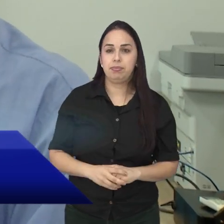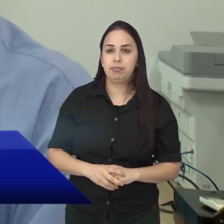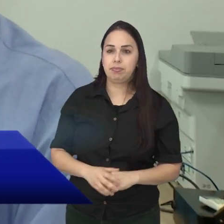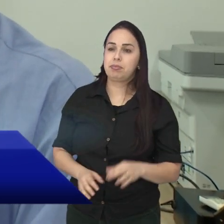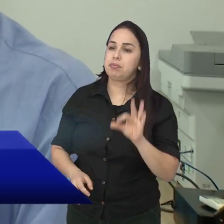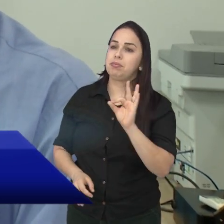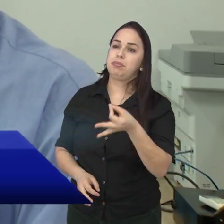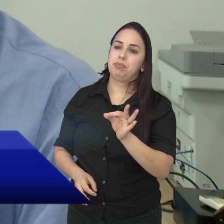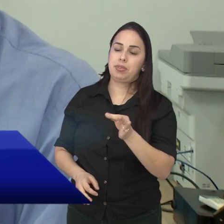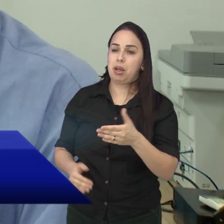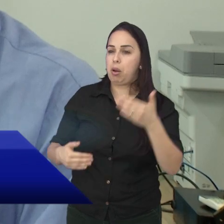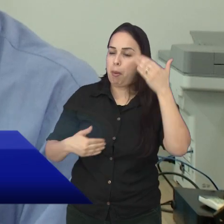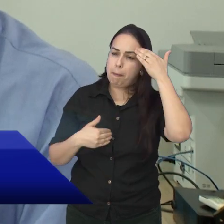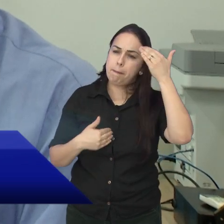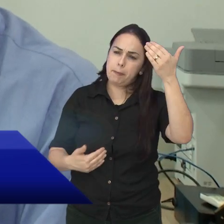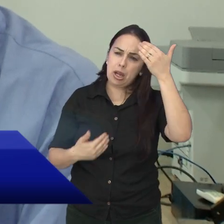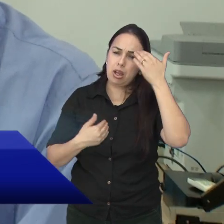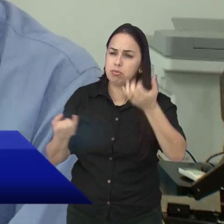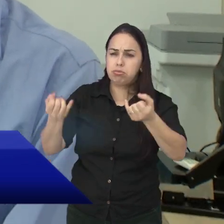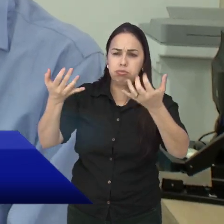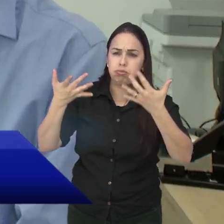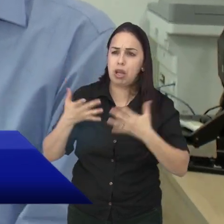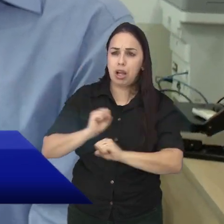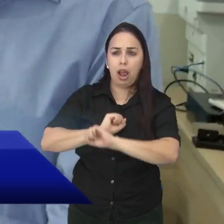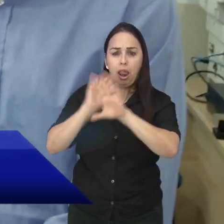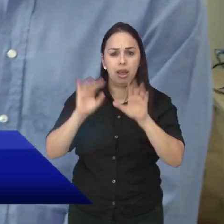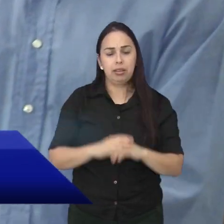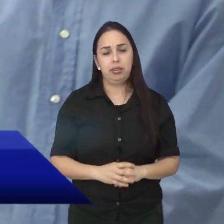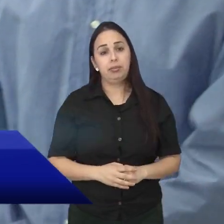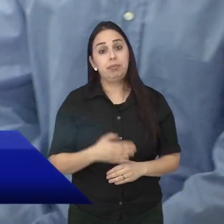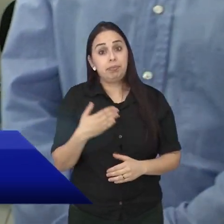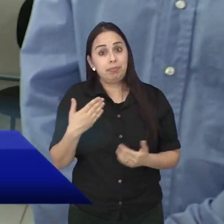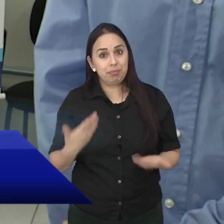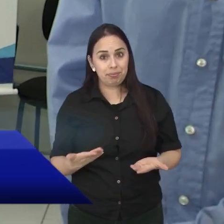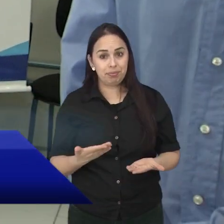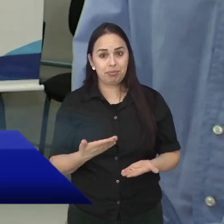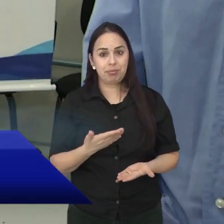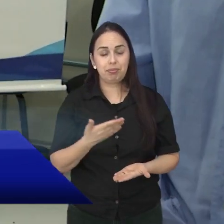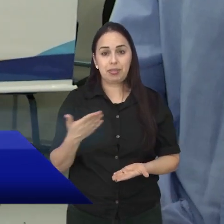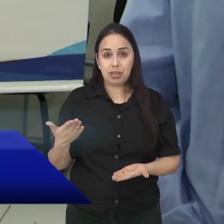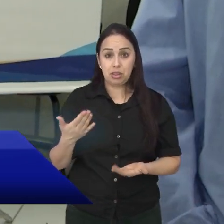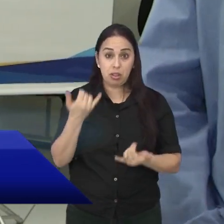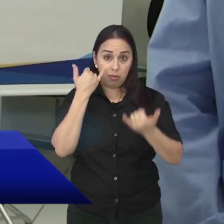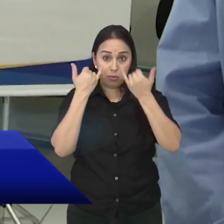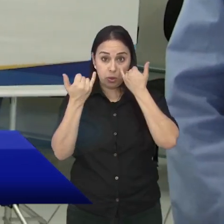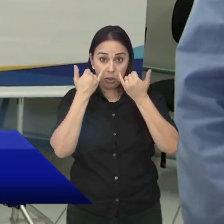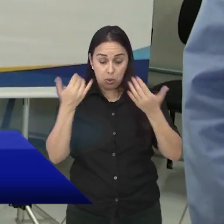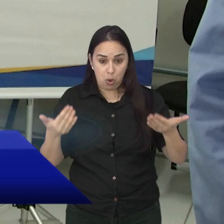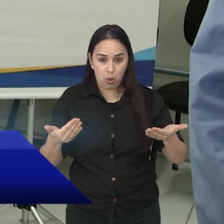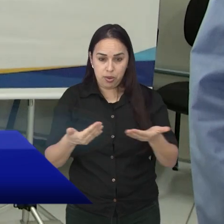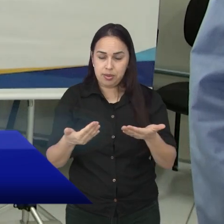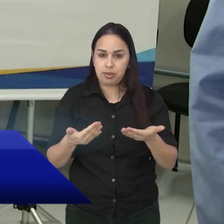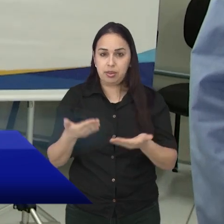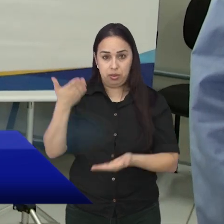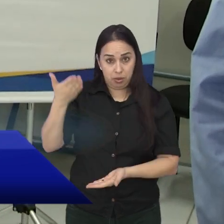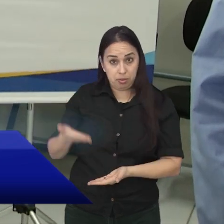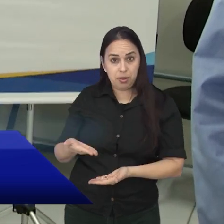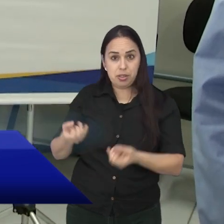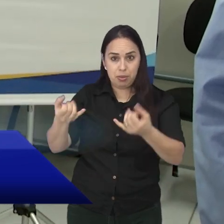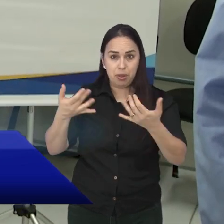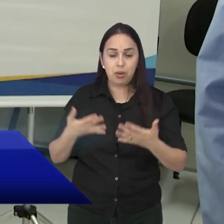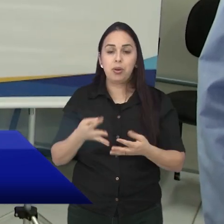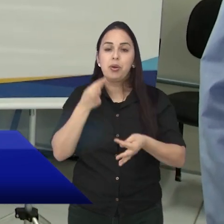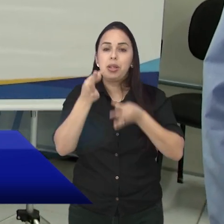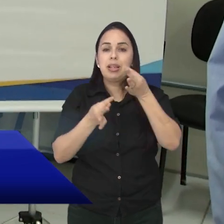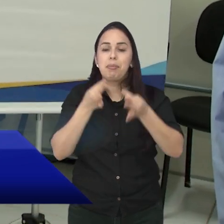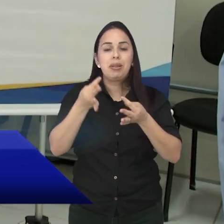poliquimioterapia. Perfeito, doutor. Muito obrigada pelas informações, viu? Então, pessoal, essas são as informações de hoje. Então, como o doutor bem